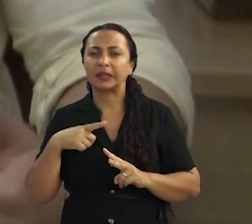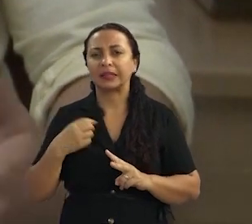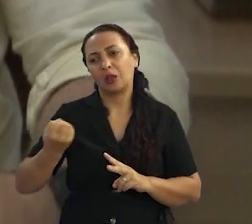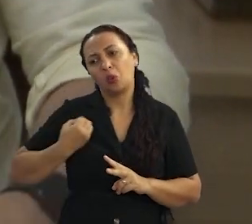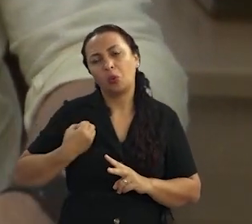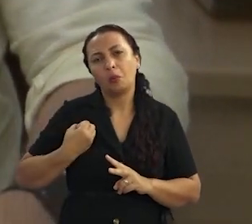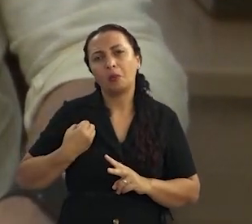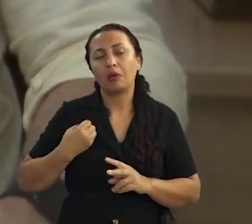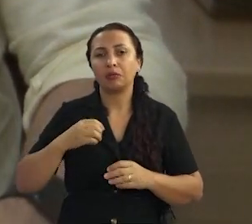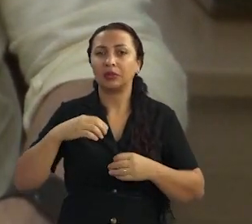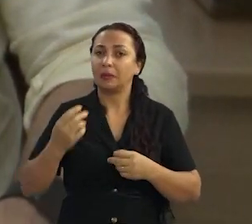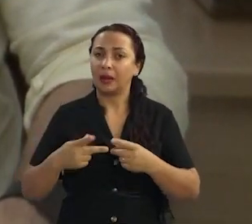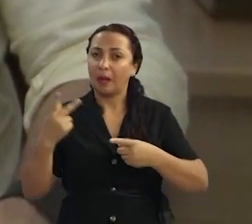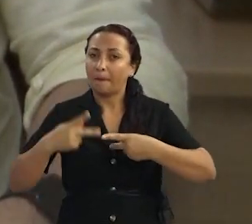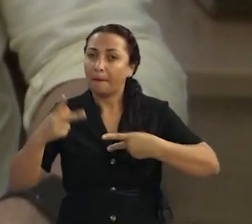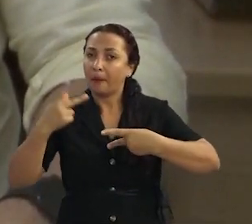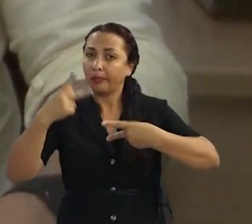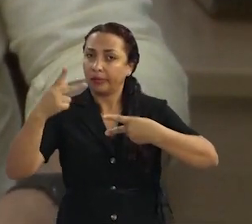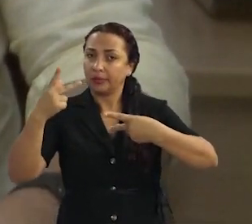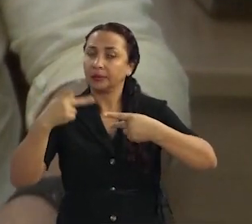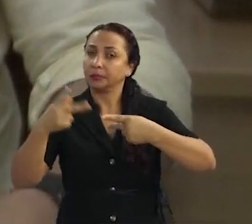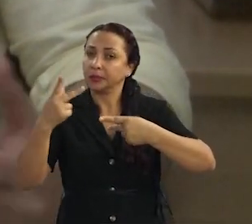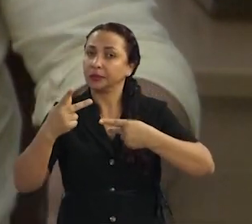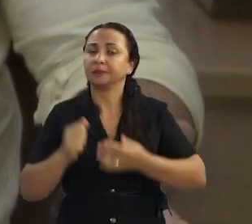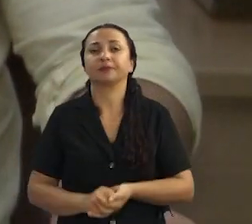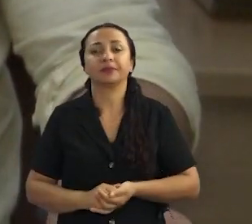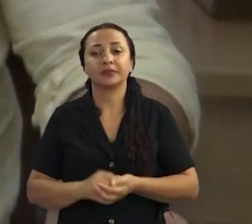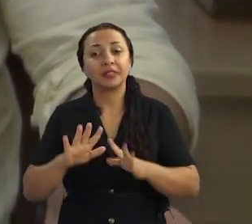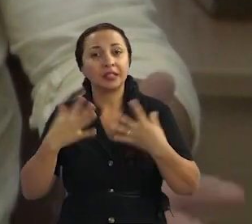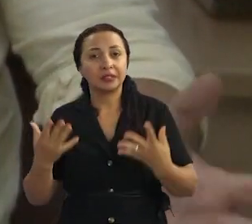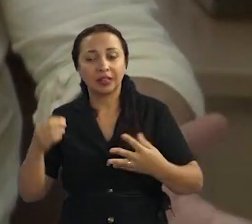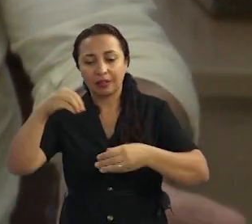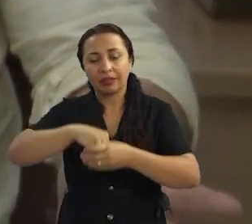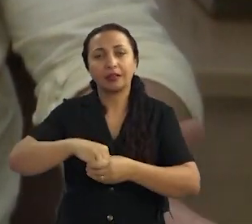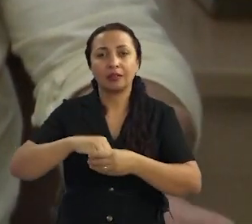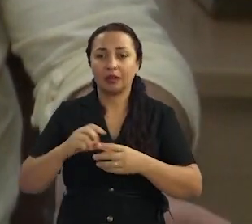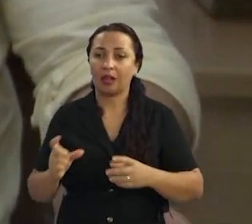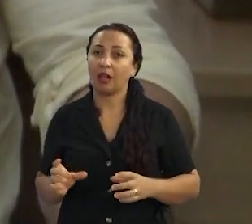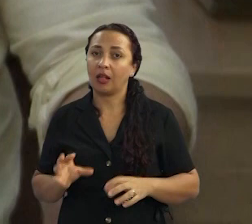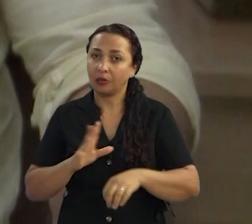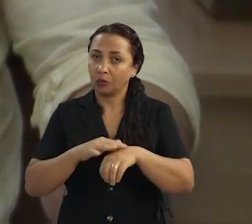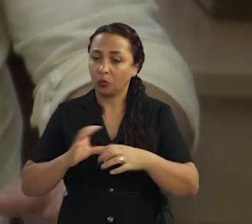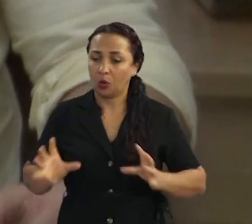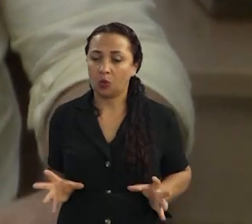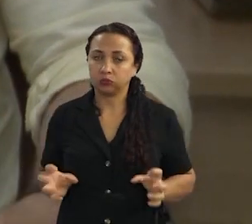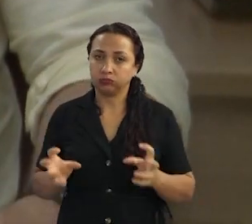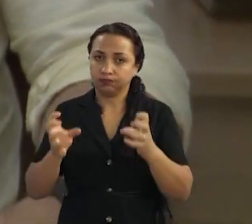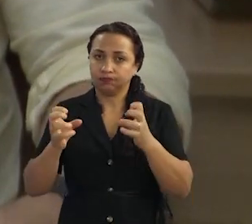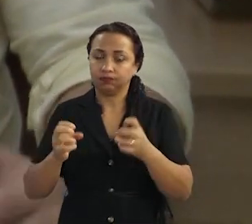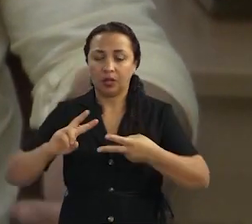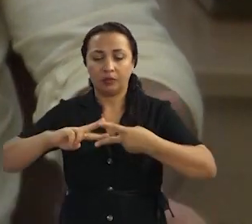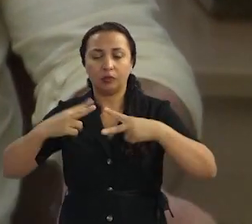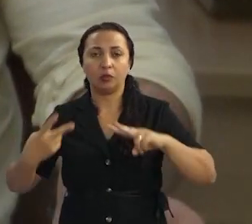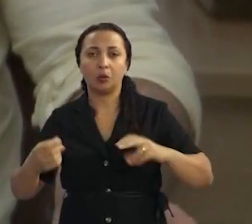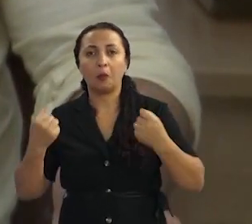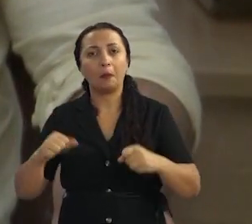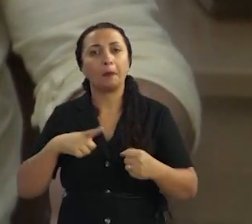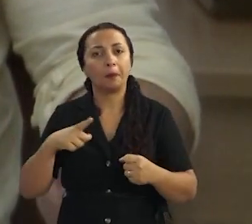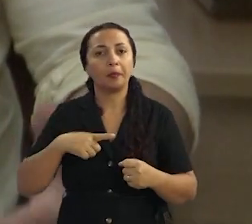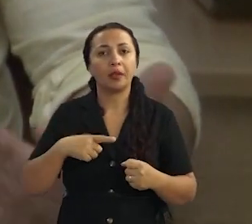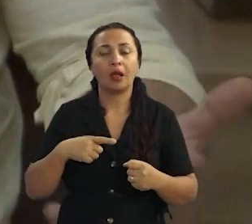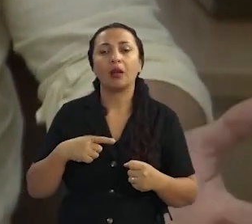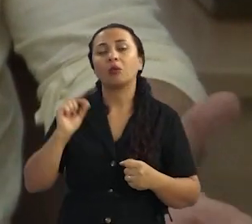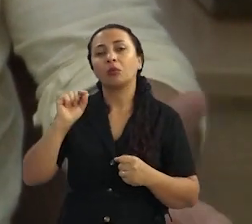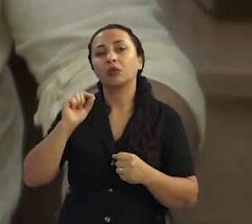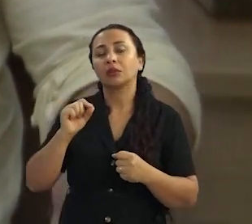são codificados em proteína. Então, eventualmente, dentro da doença do câncer, esses genes eles podem